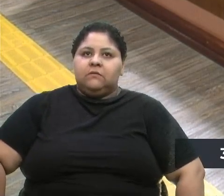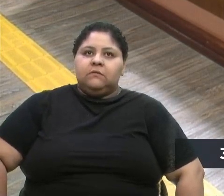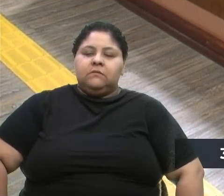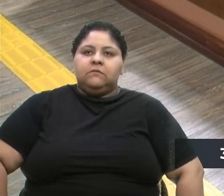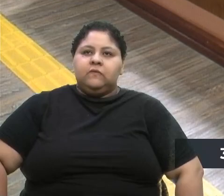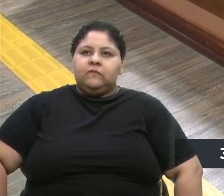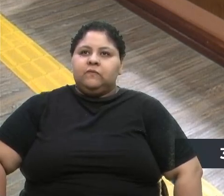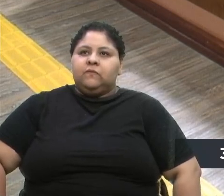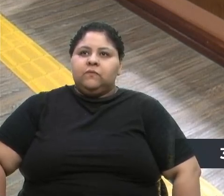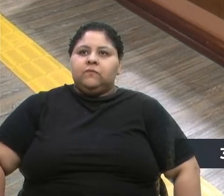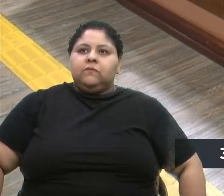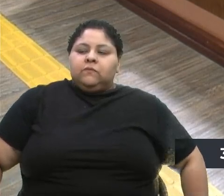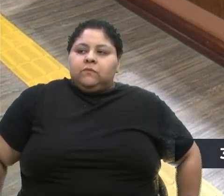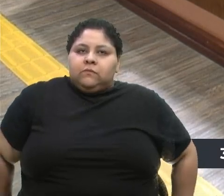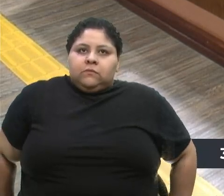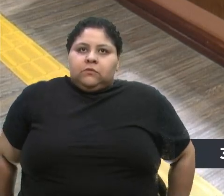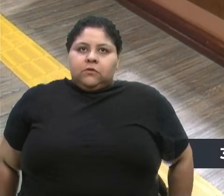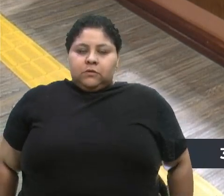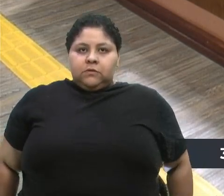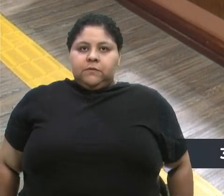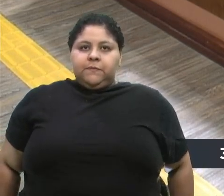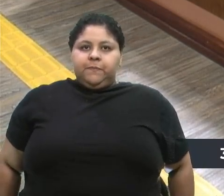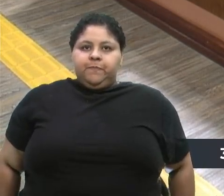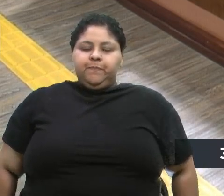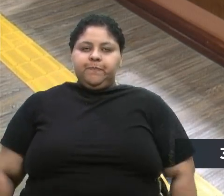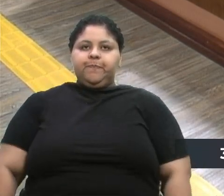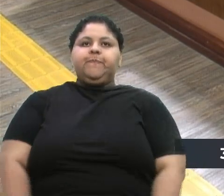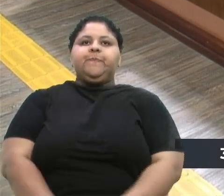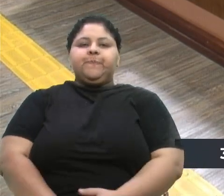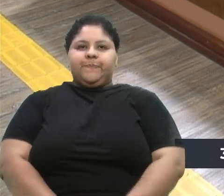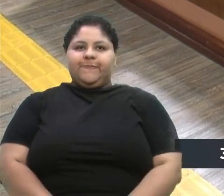Fica marcando ali, tá? Tá bom, só falar, né?